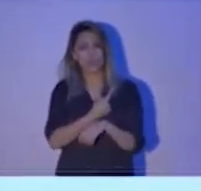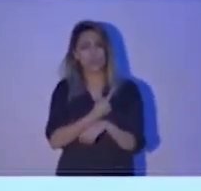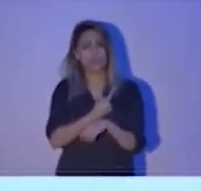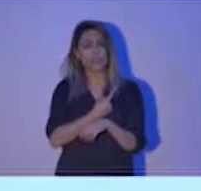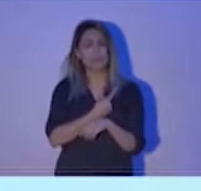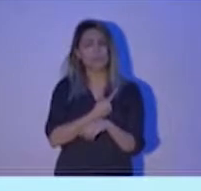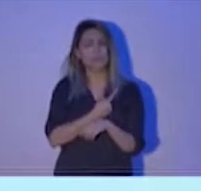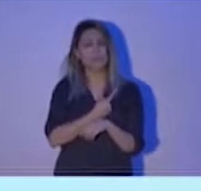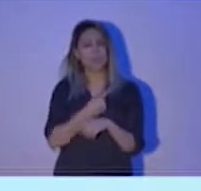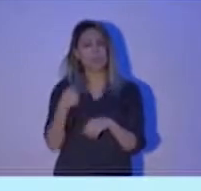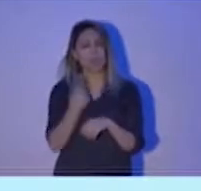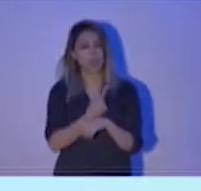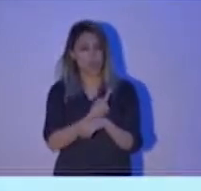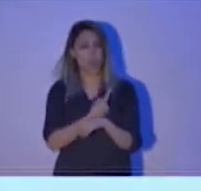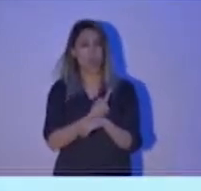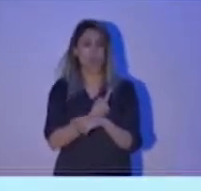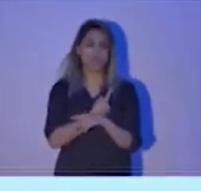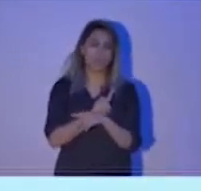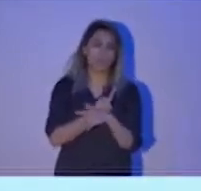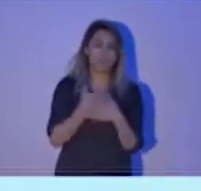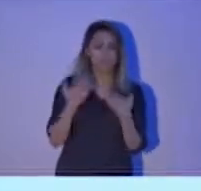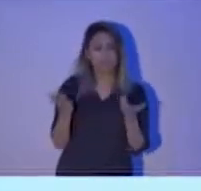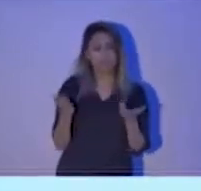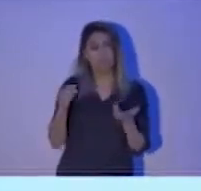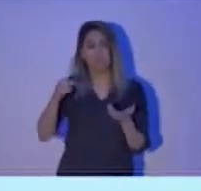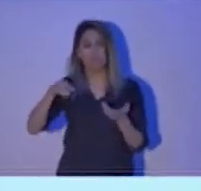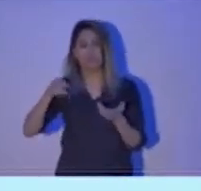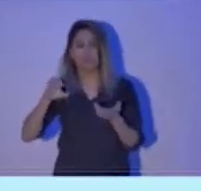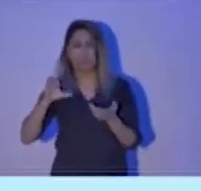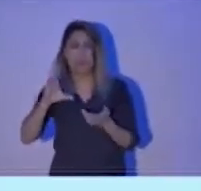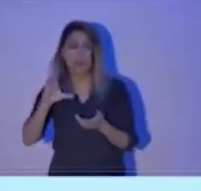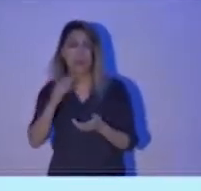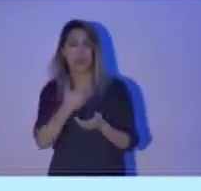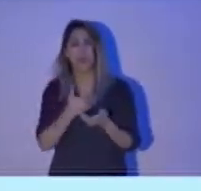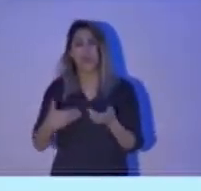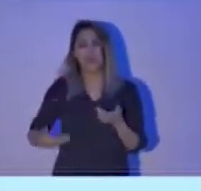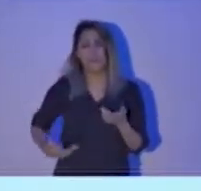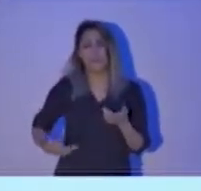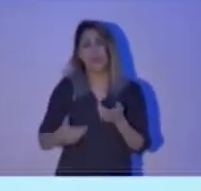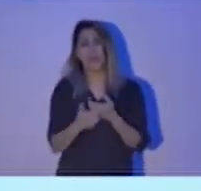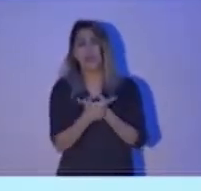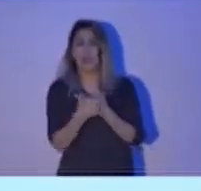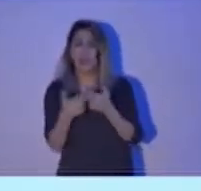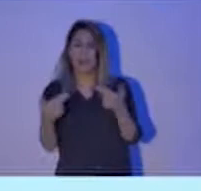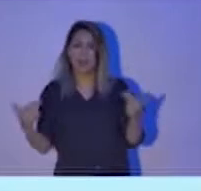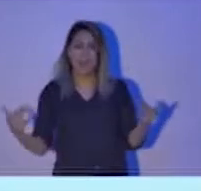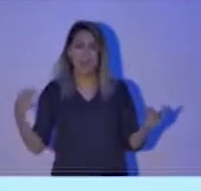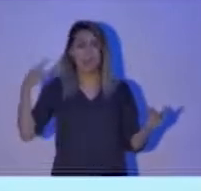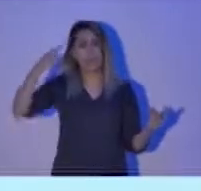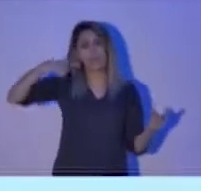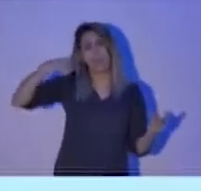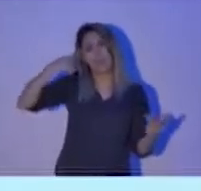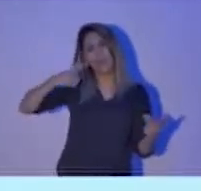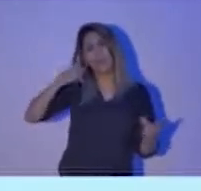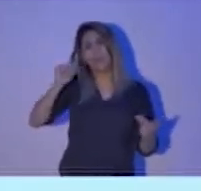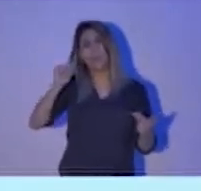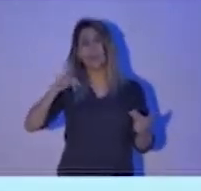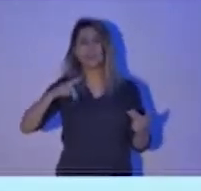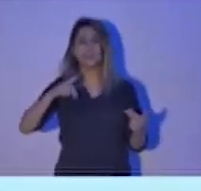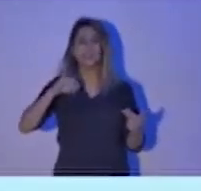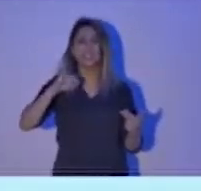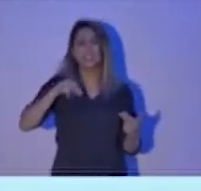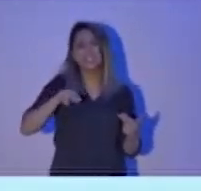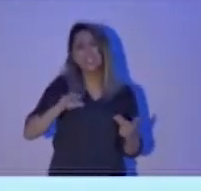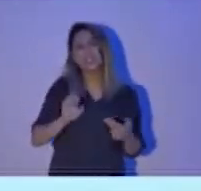Nós aqui digo poder público, o MEC, CONSED, UNDIME e Câmara dos Deputados, que é representada pelo nosso deputado